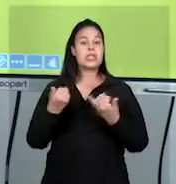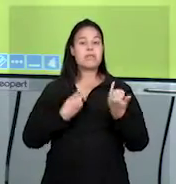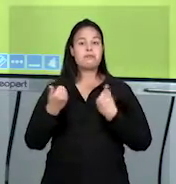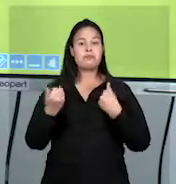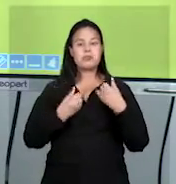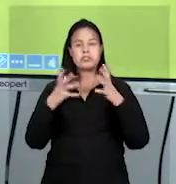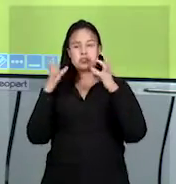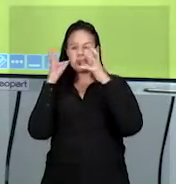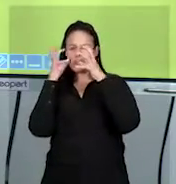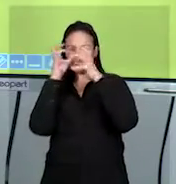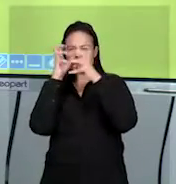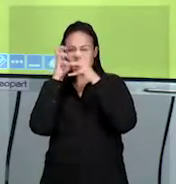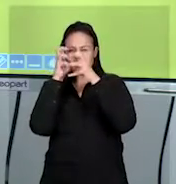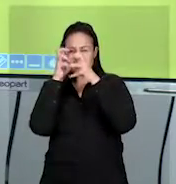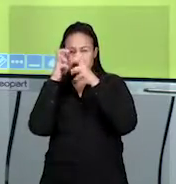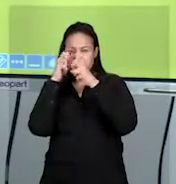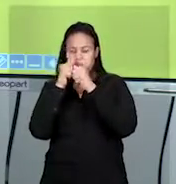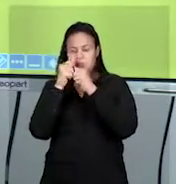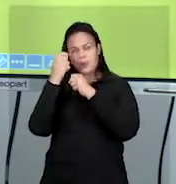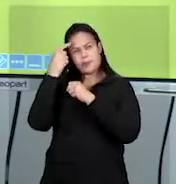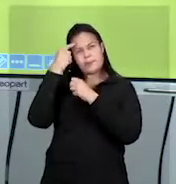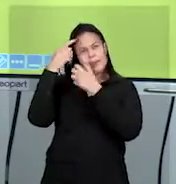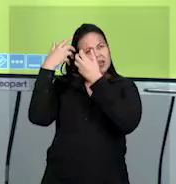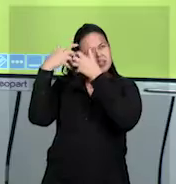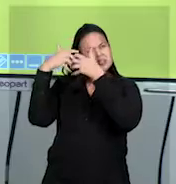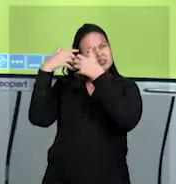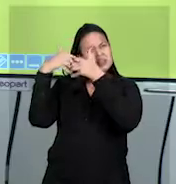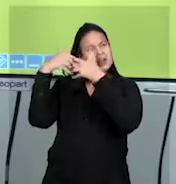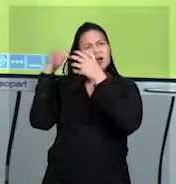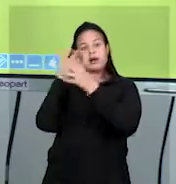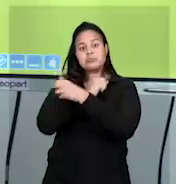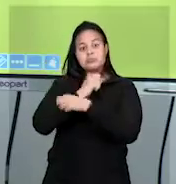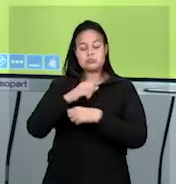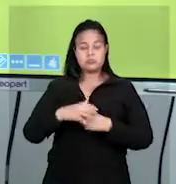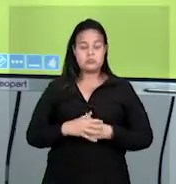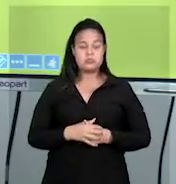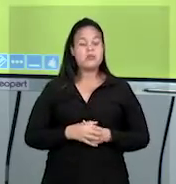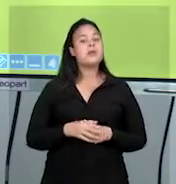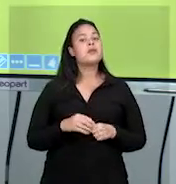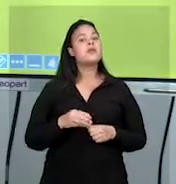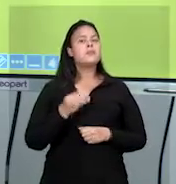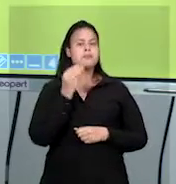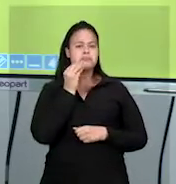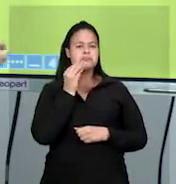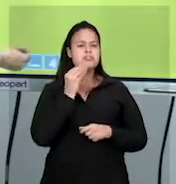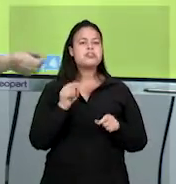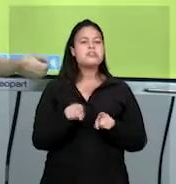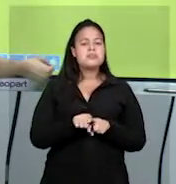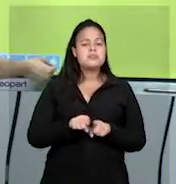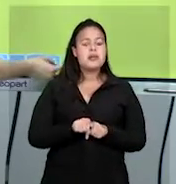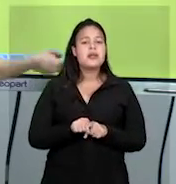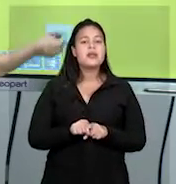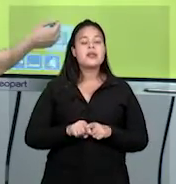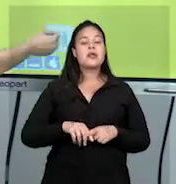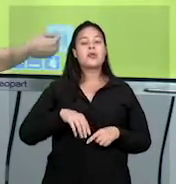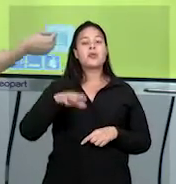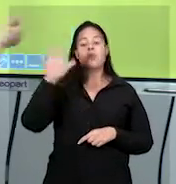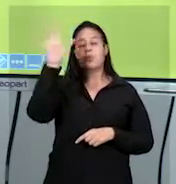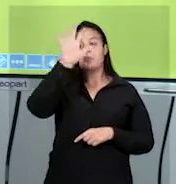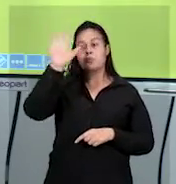mais escuras, faz a nosso cérebro processar mais rápido. Eu poderia também fazer um mapa coroplético